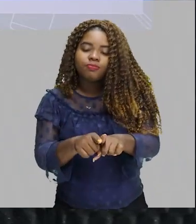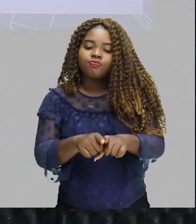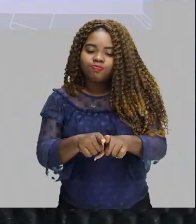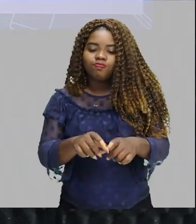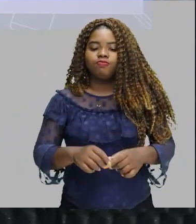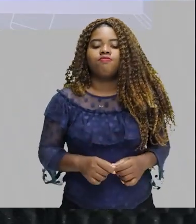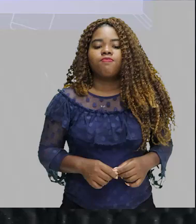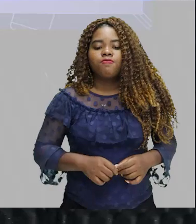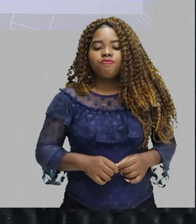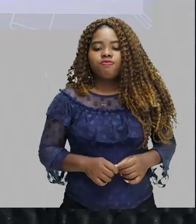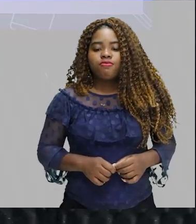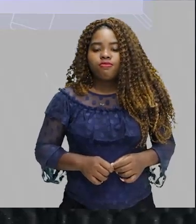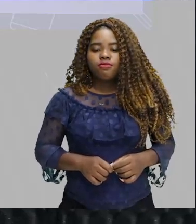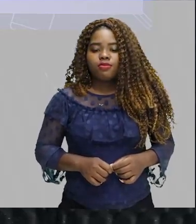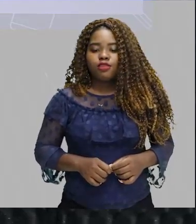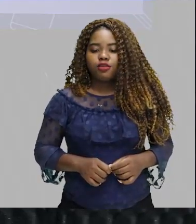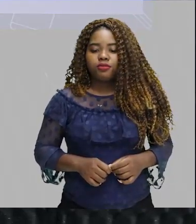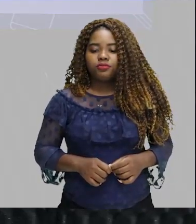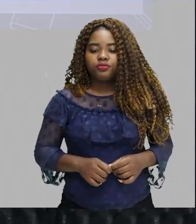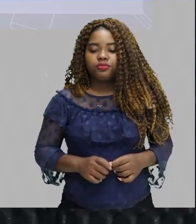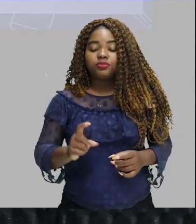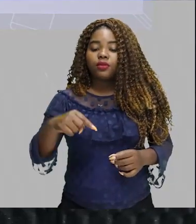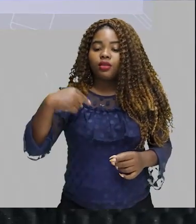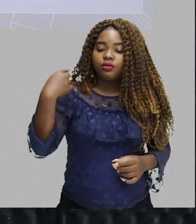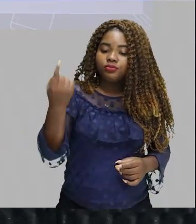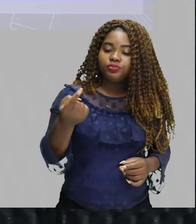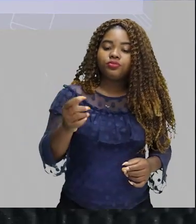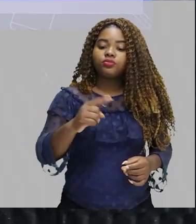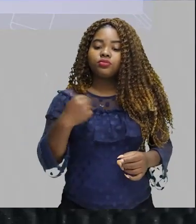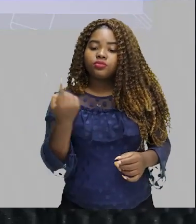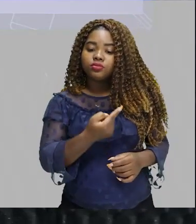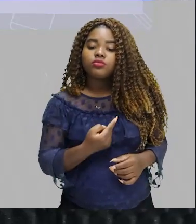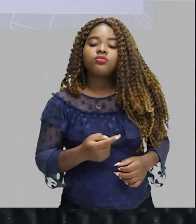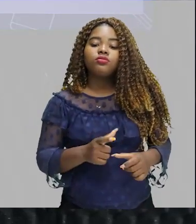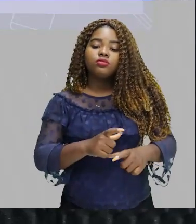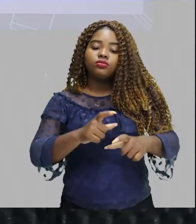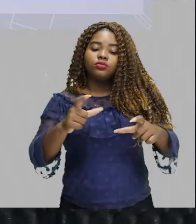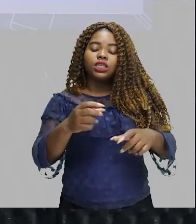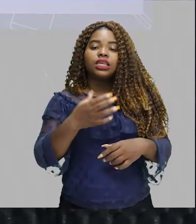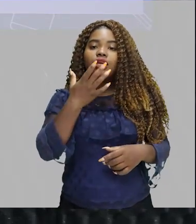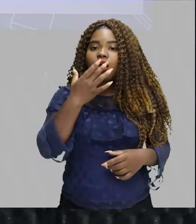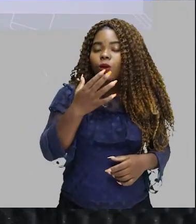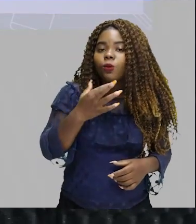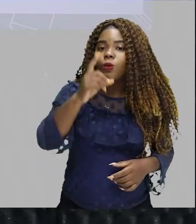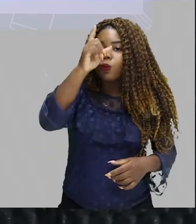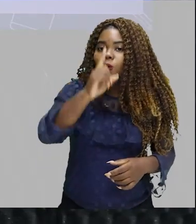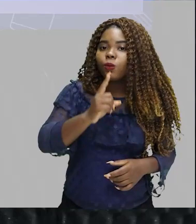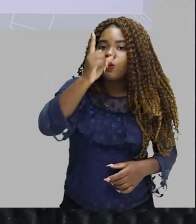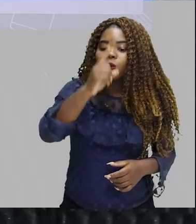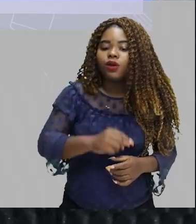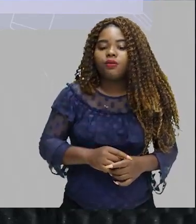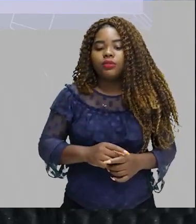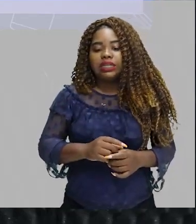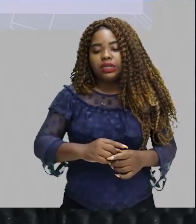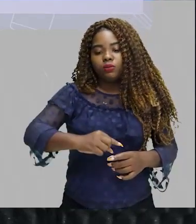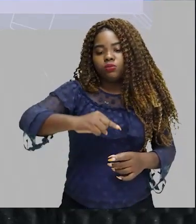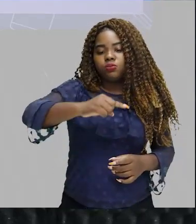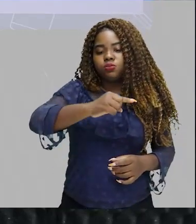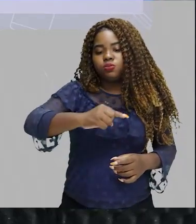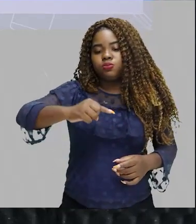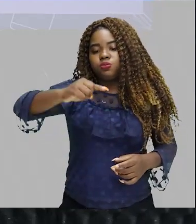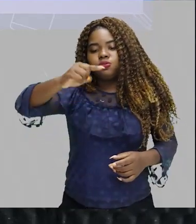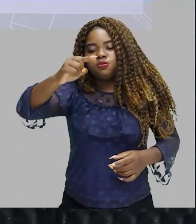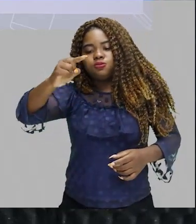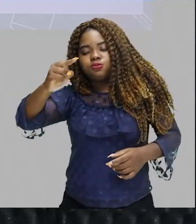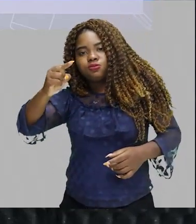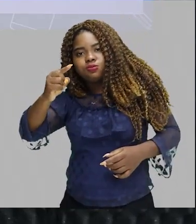mais rapidamente do que a de natalidade, mas depois o nosso crescimento vegetativo, que é a linha amarela, ó, começa a cair. Isso é uma mudança, ou